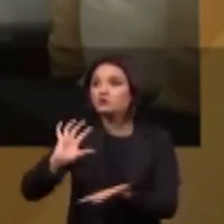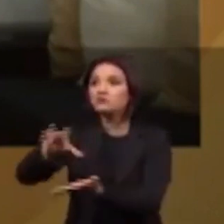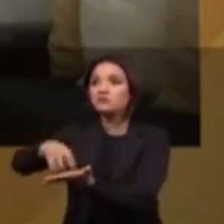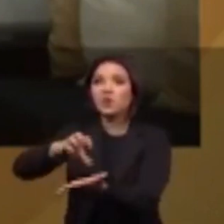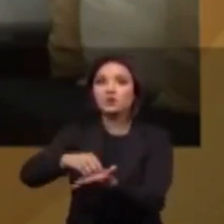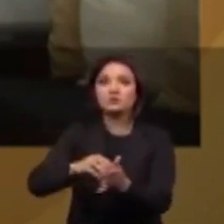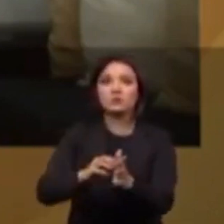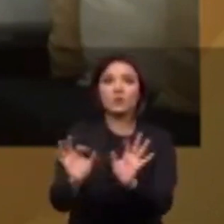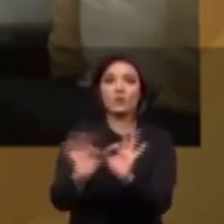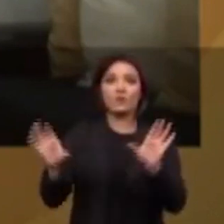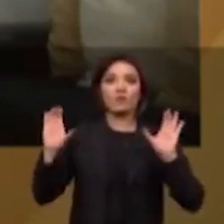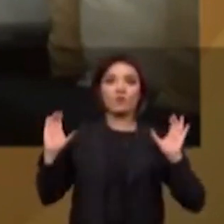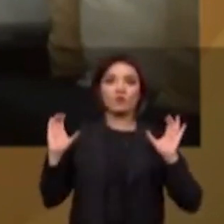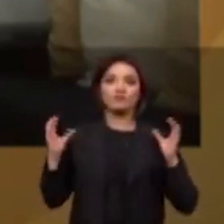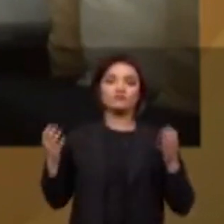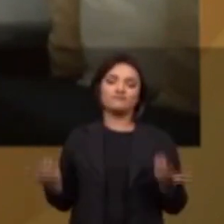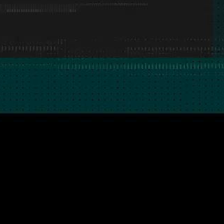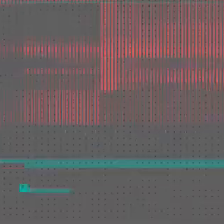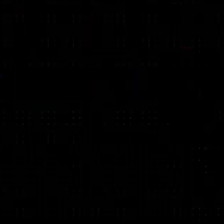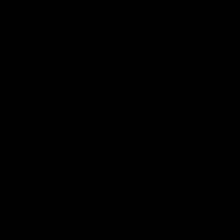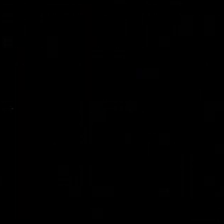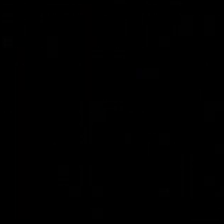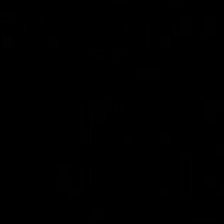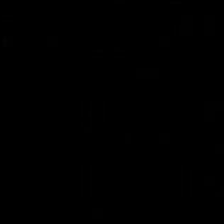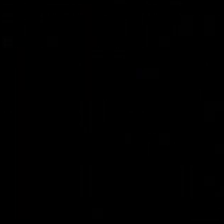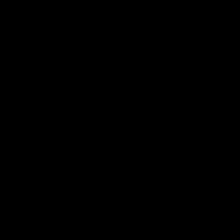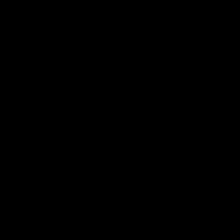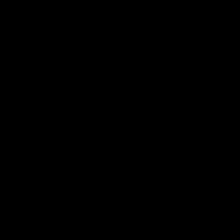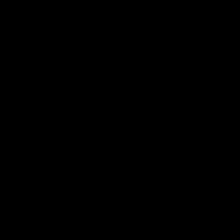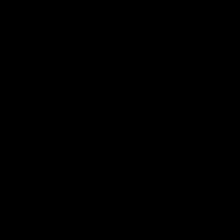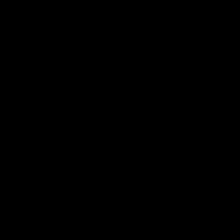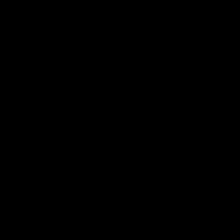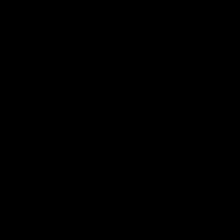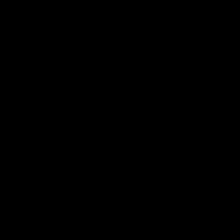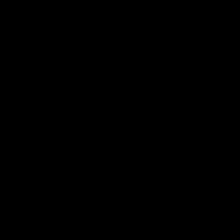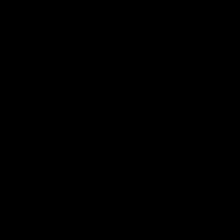Volto a reafirmar. Qual?